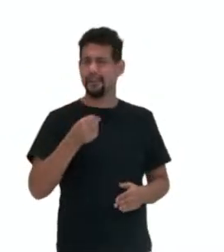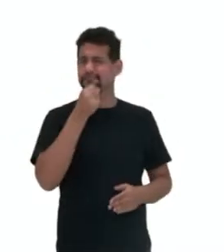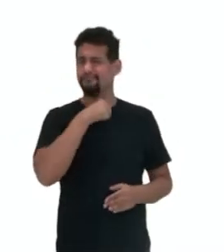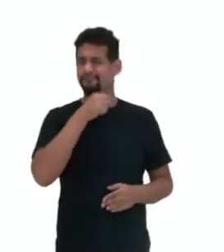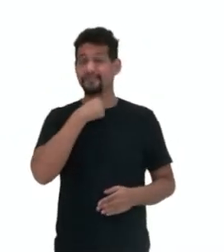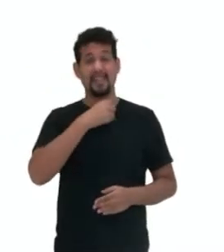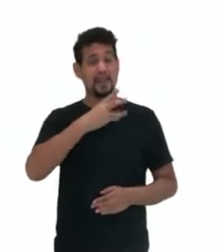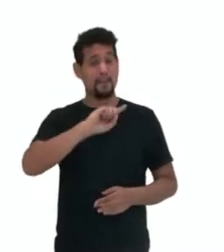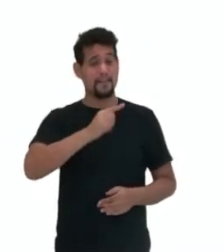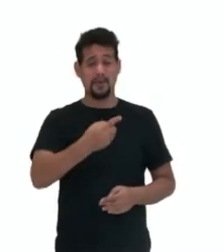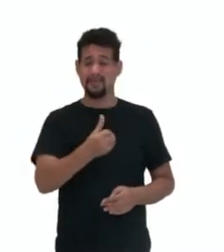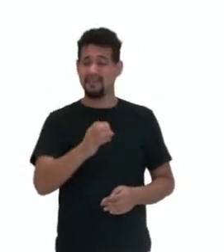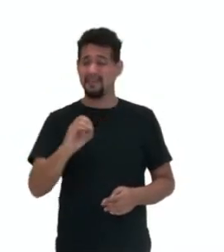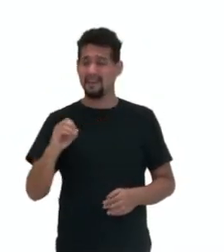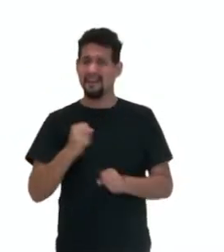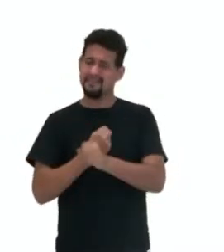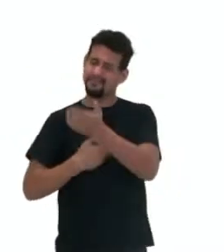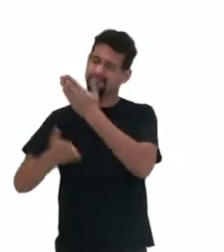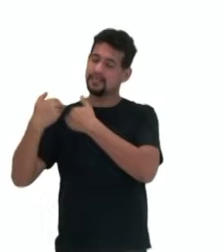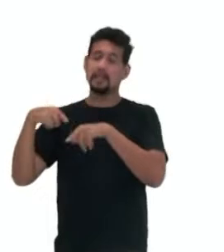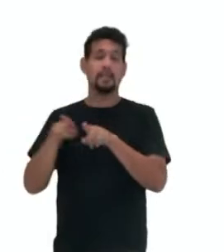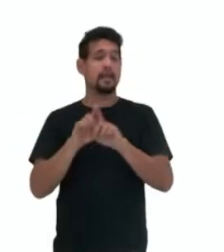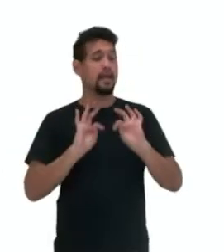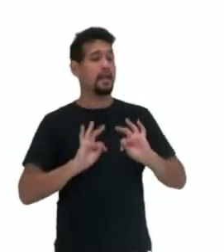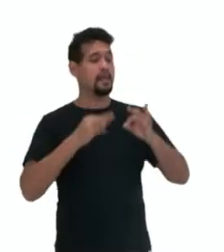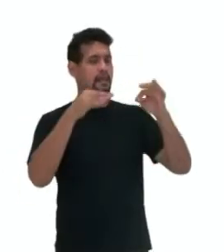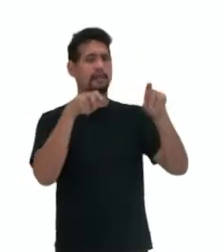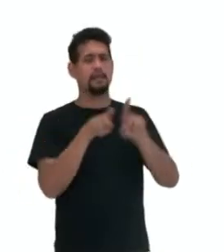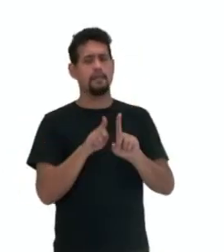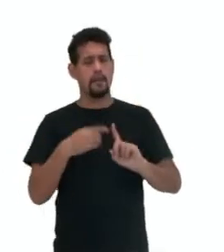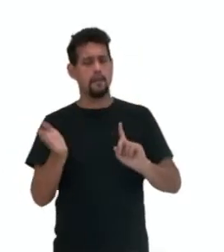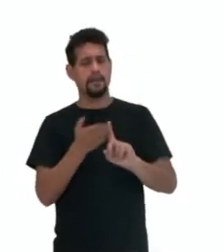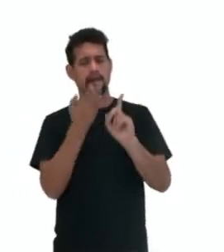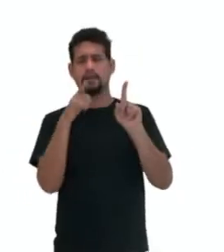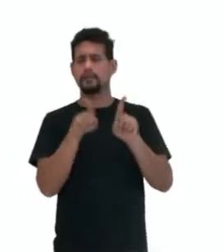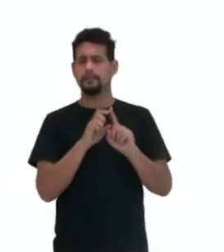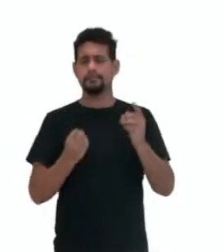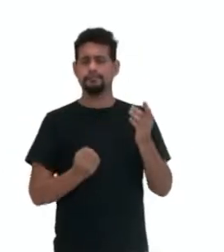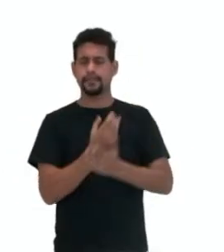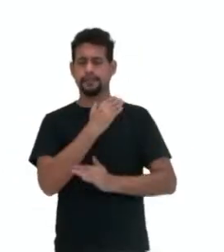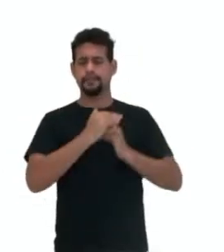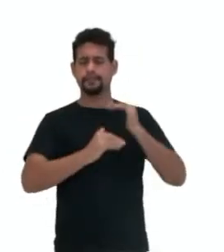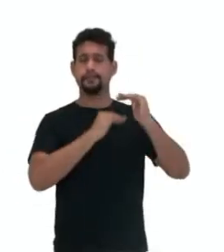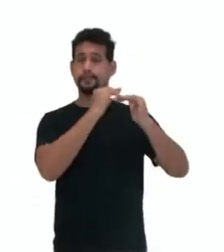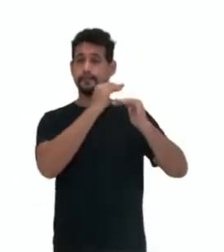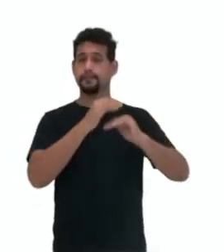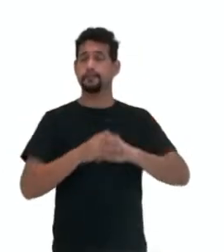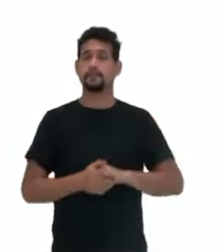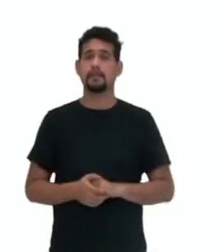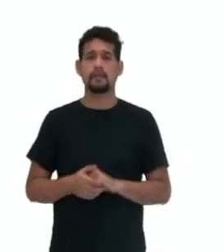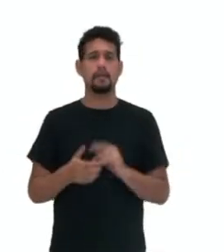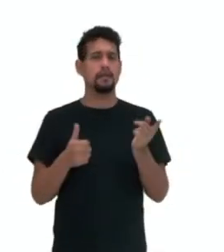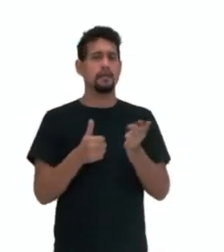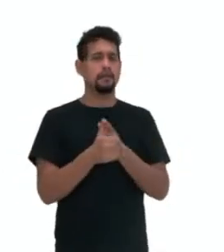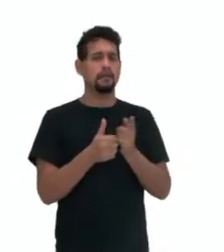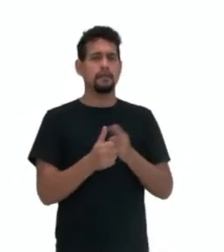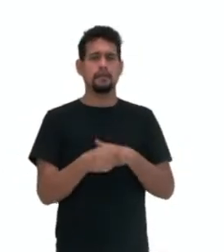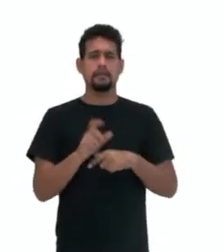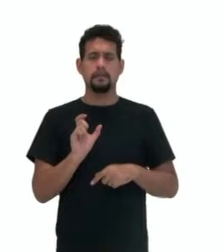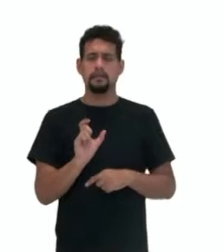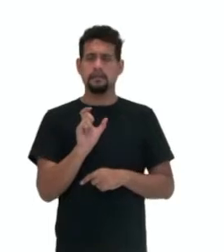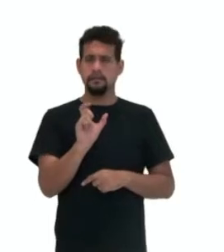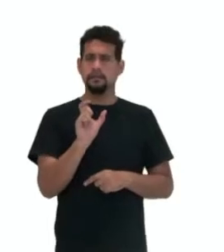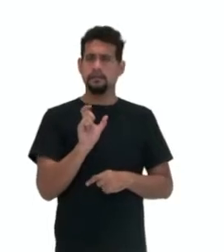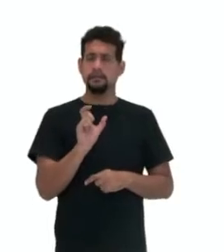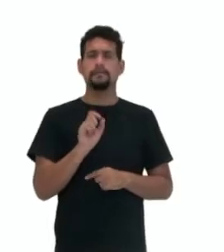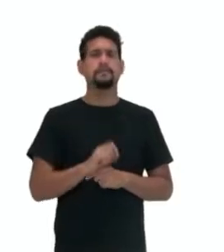de 3.600 anos, que suas técnicas e seus golpes foram desenvolvidos. O primeiro registro da palavra